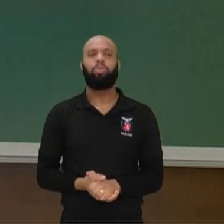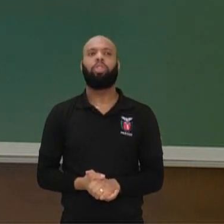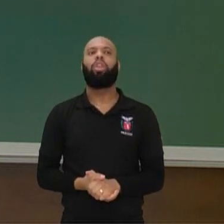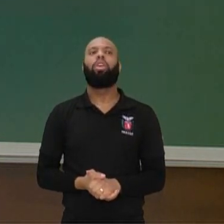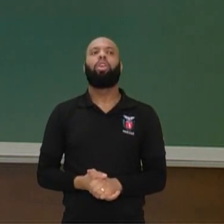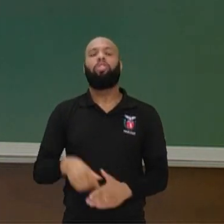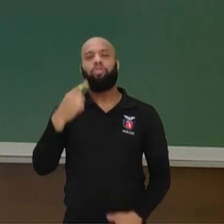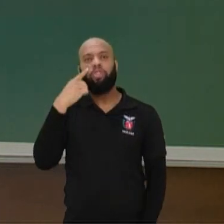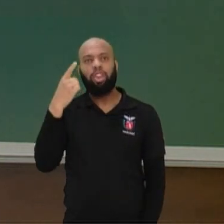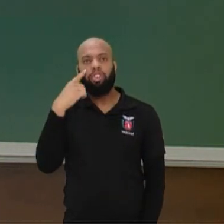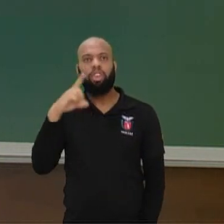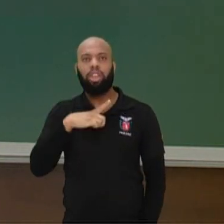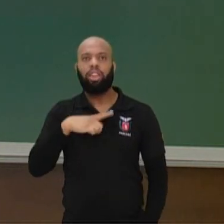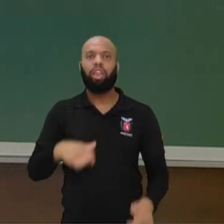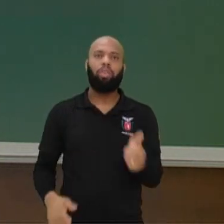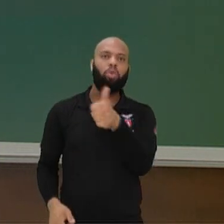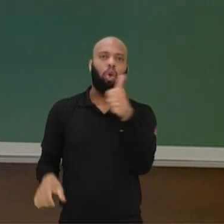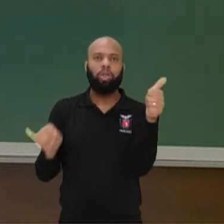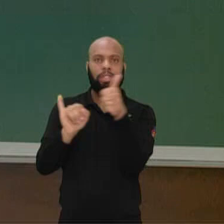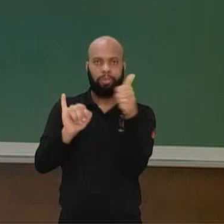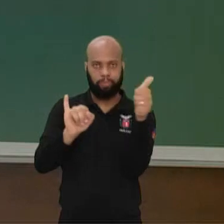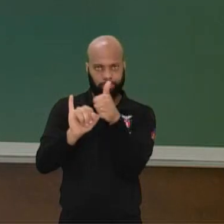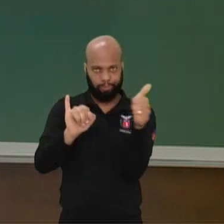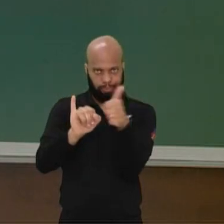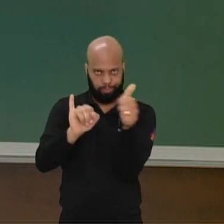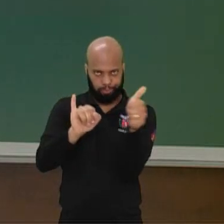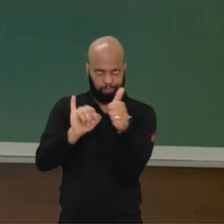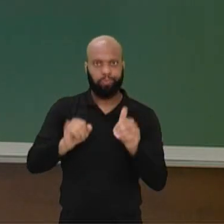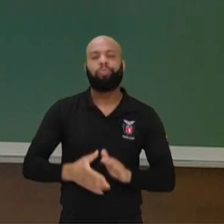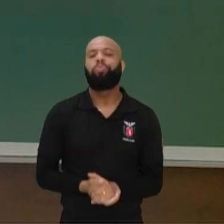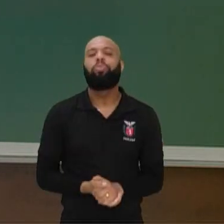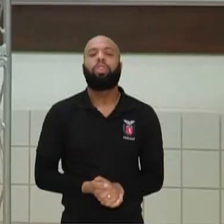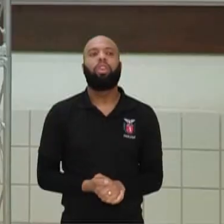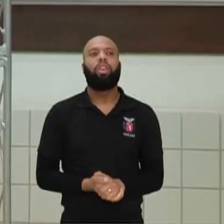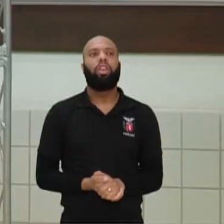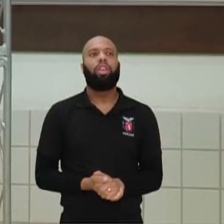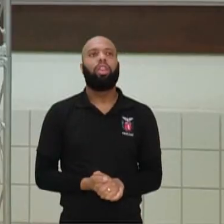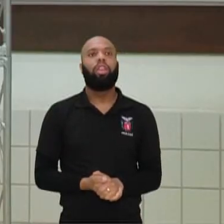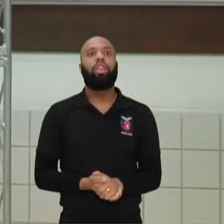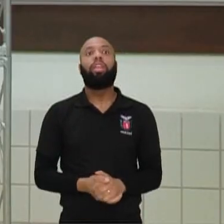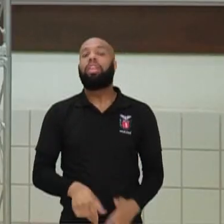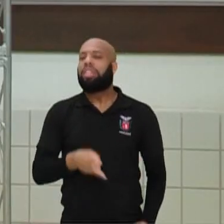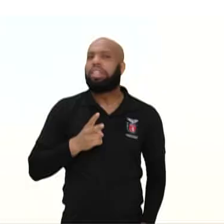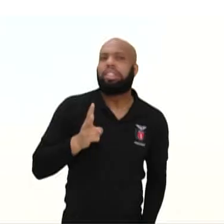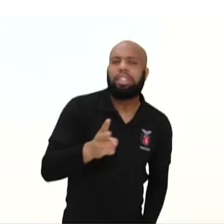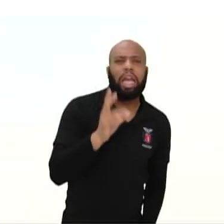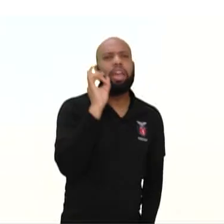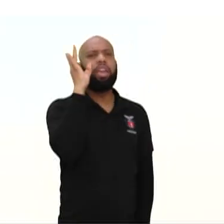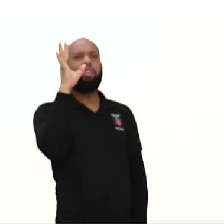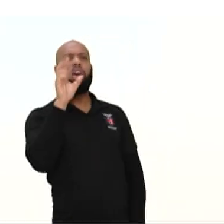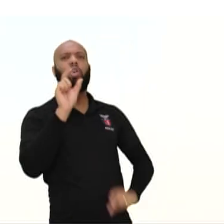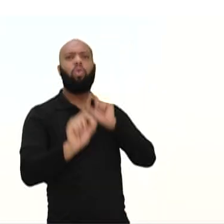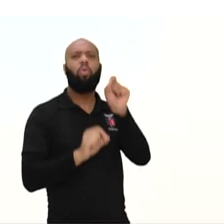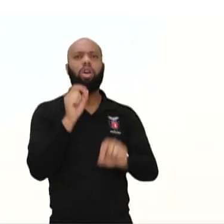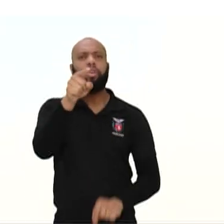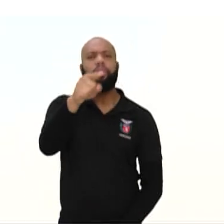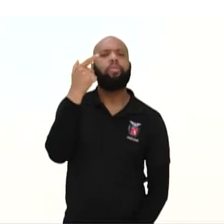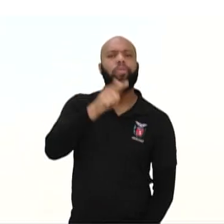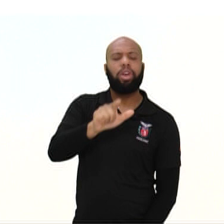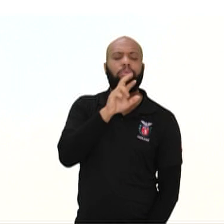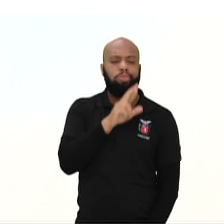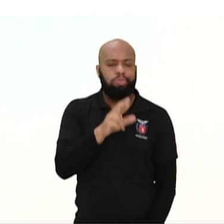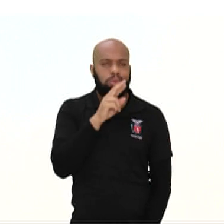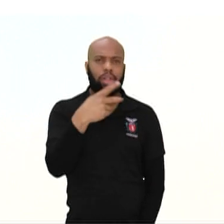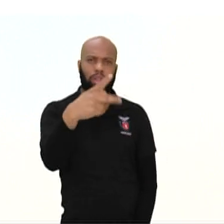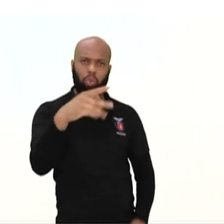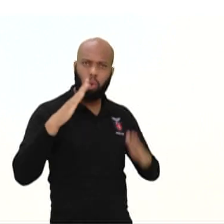aqui, 11i, tá? Pessoal, sempre fica mais fácil para vocês quando estiverem resolvendo